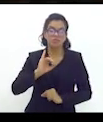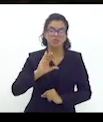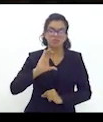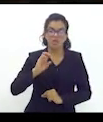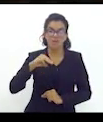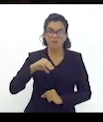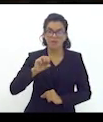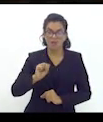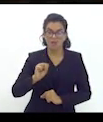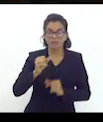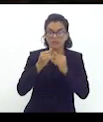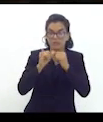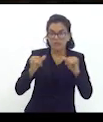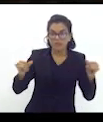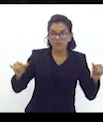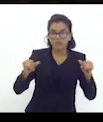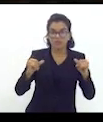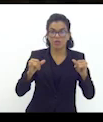de energia,